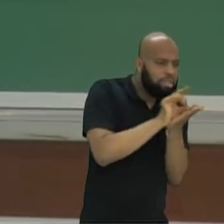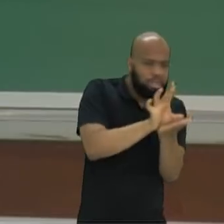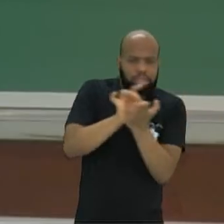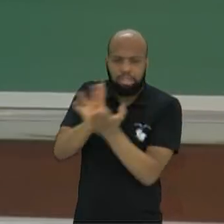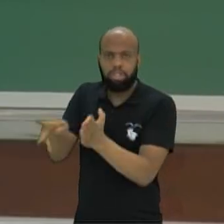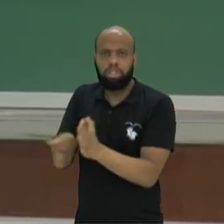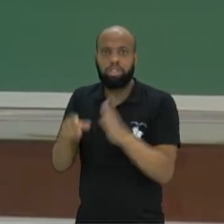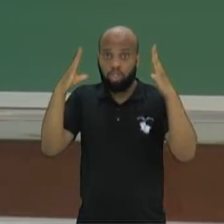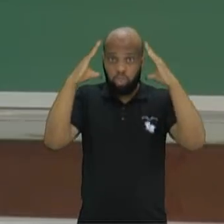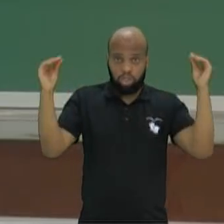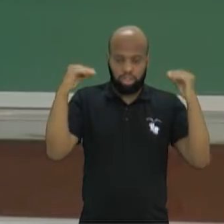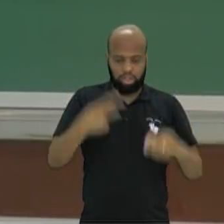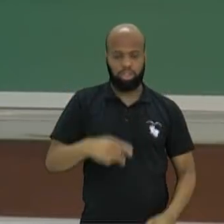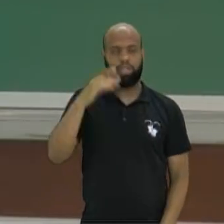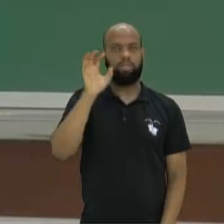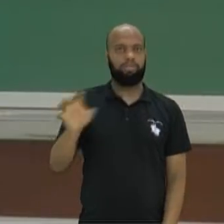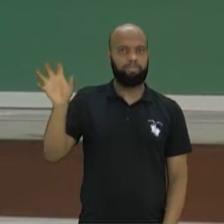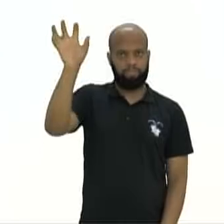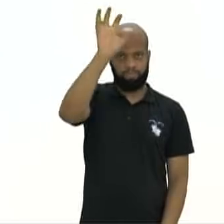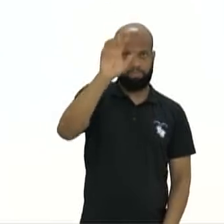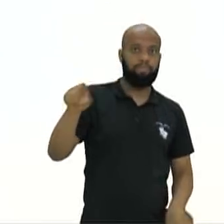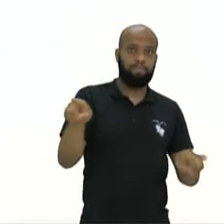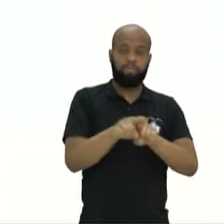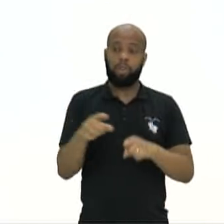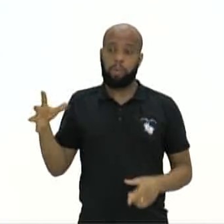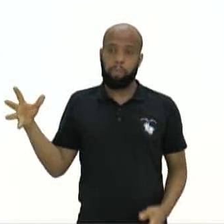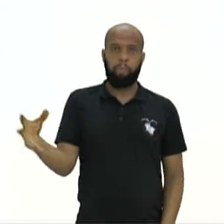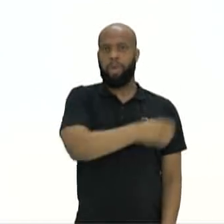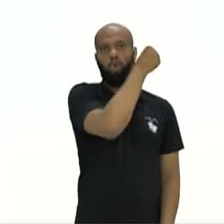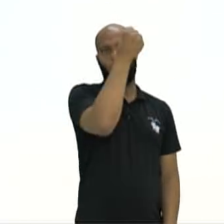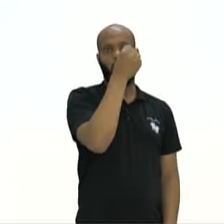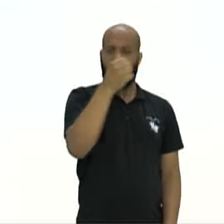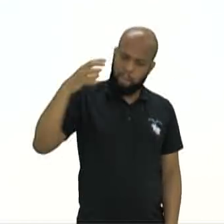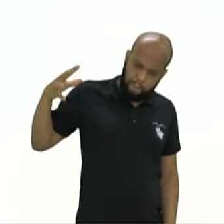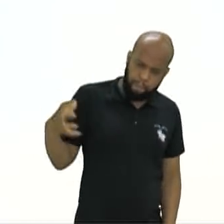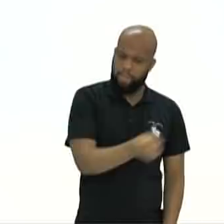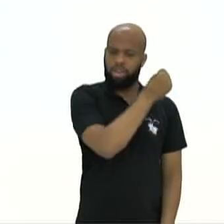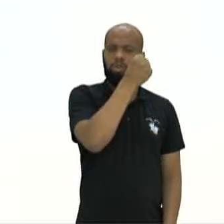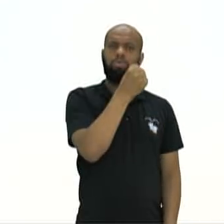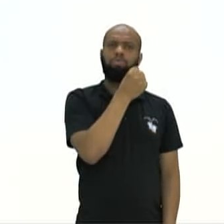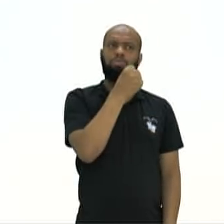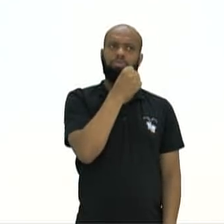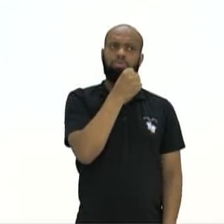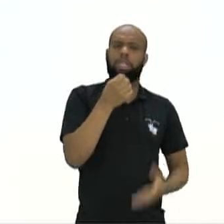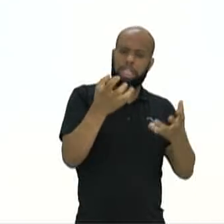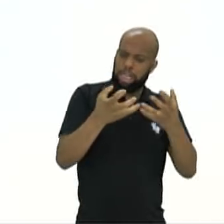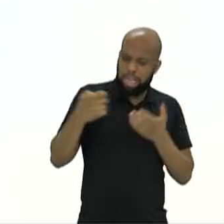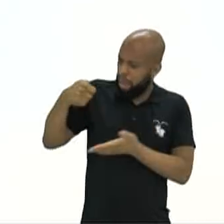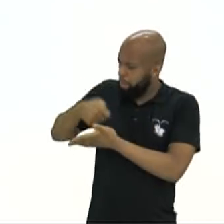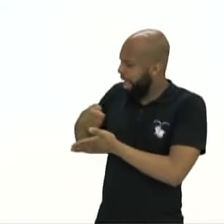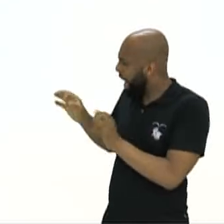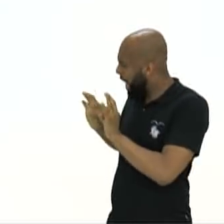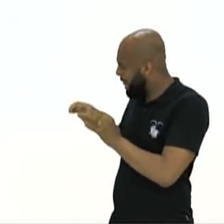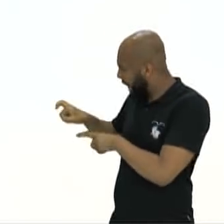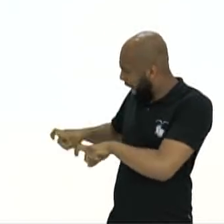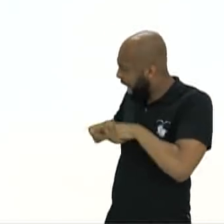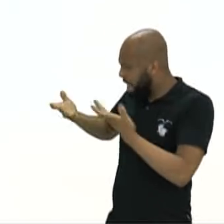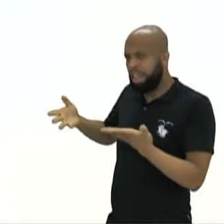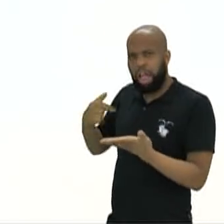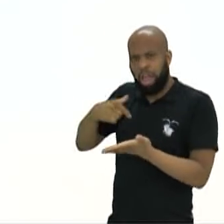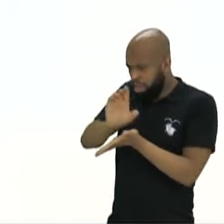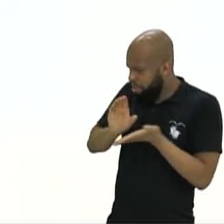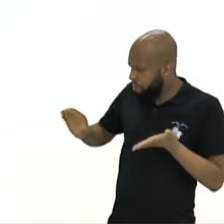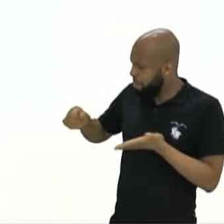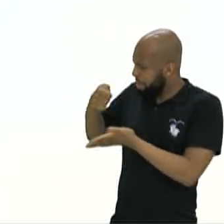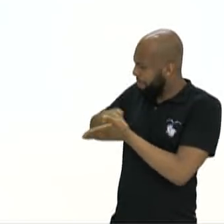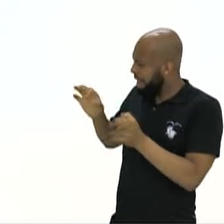da região. Então está aqui. Confiscar, professor, o que significa? Tomar alguma coisa como uma forma de pagamento através da lei. Então chega lá,